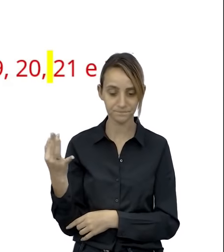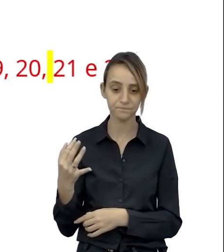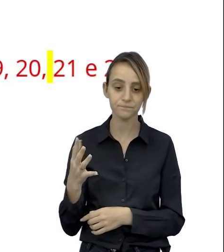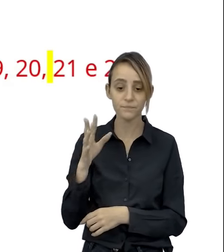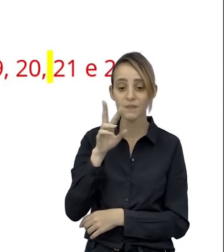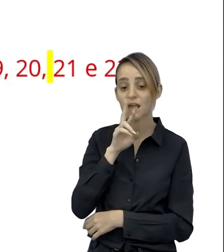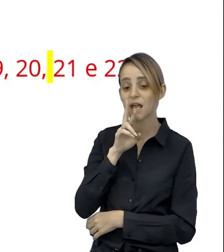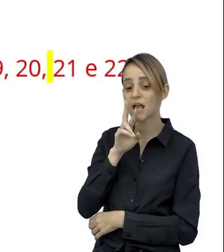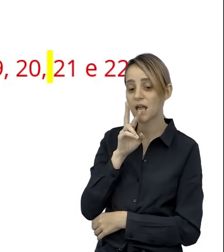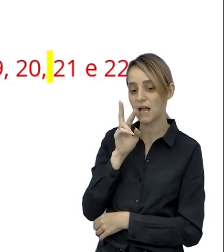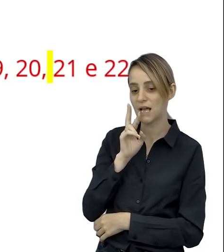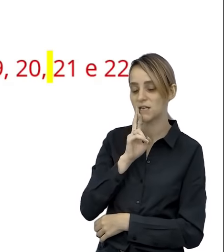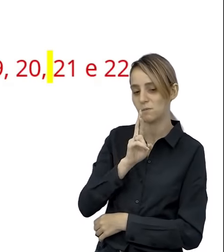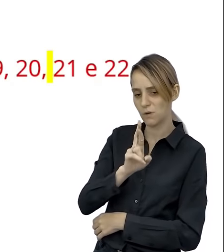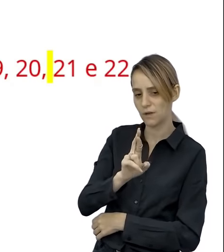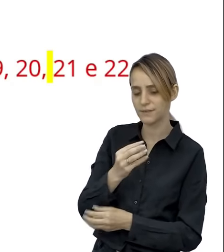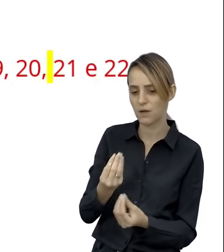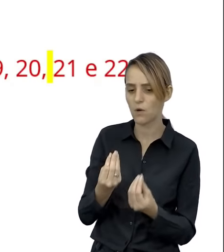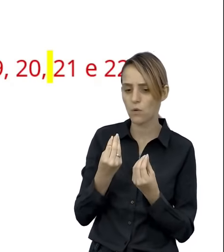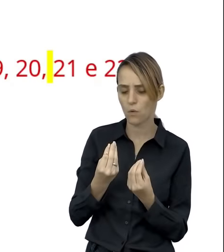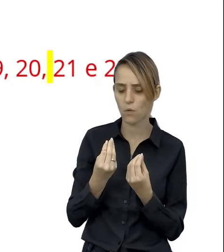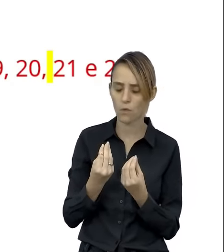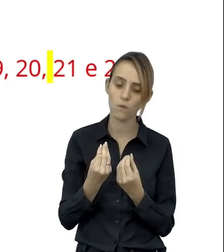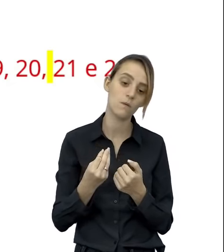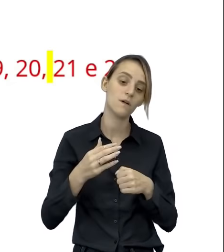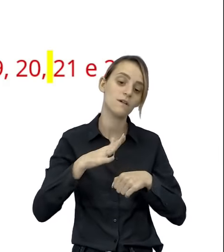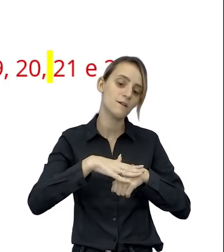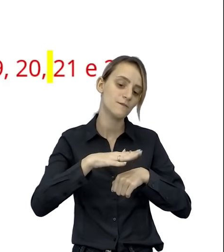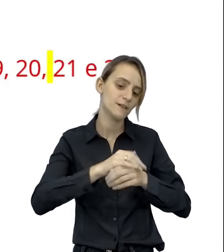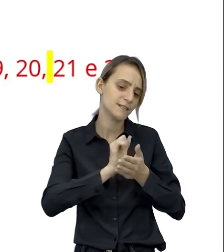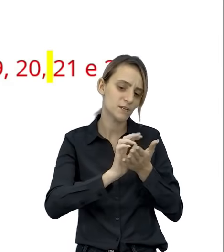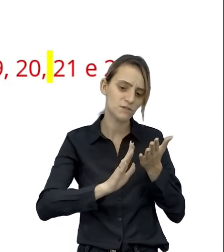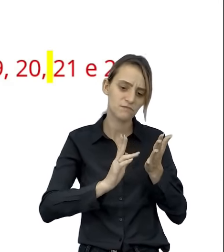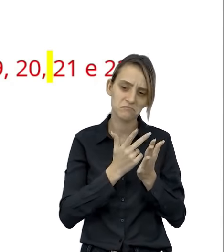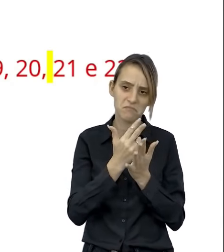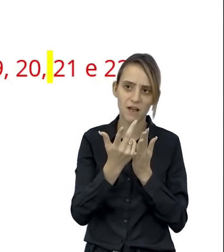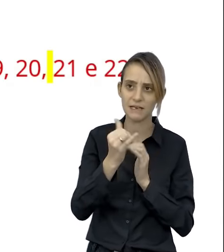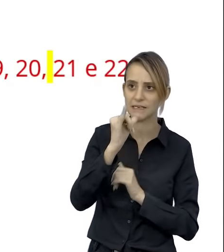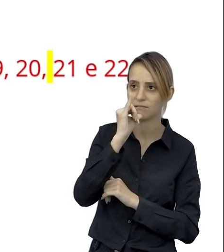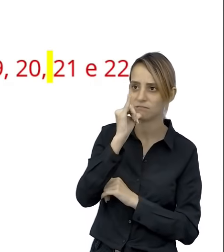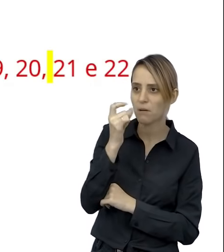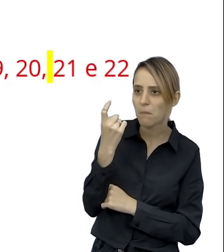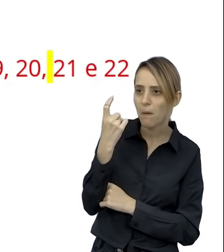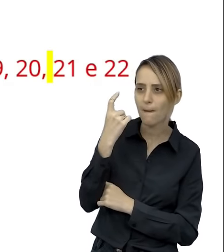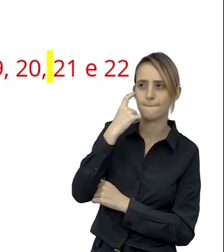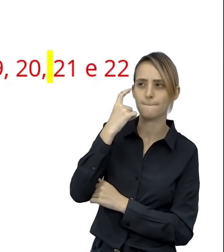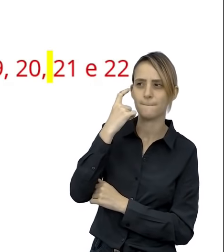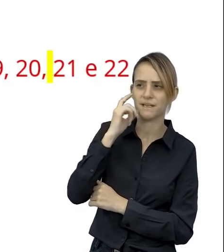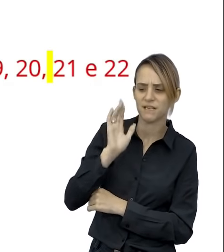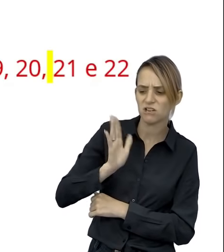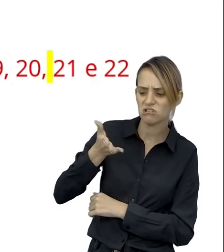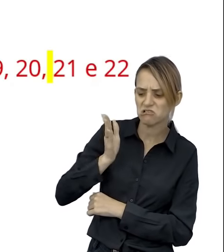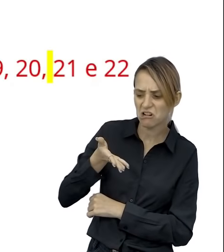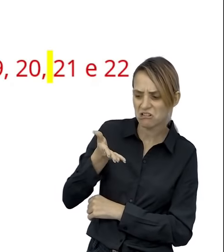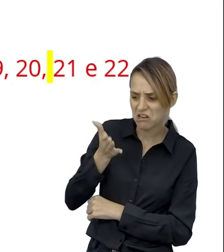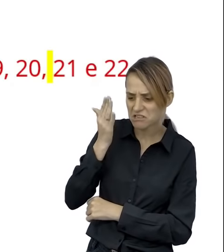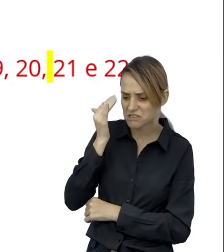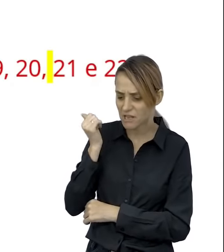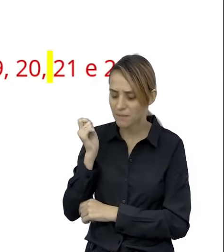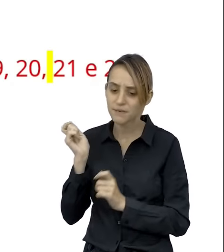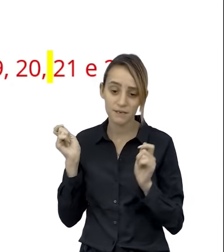os estudantes podem utilizar diferentes procedimentos. O cálculo mental, quando eles já estiverem mais